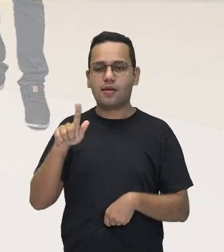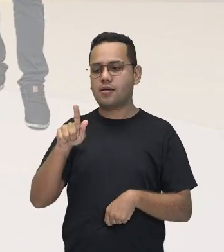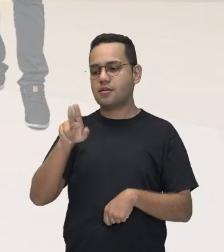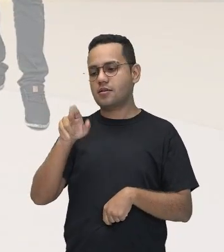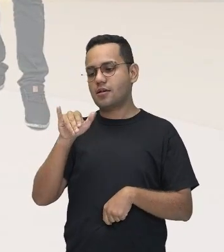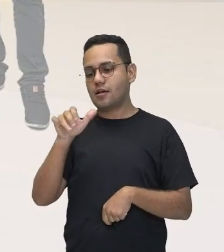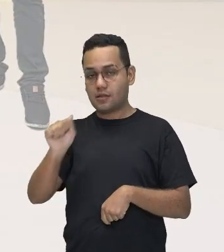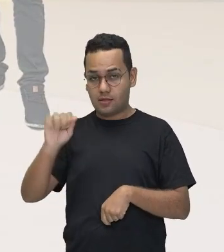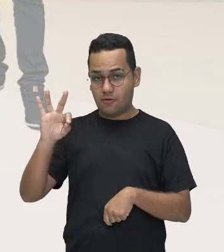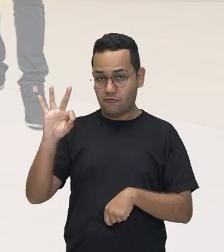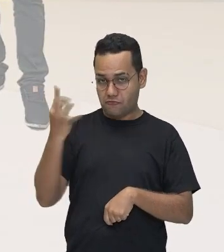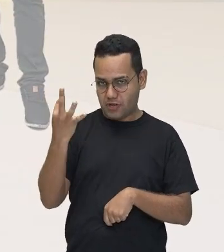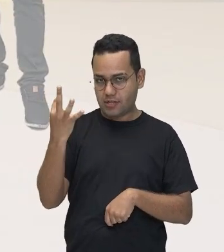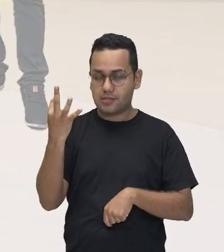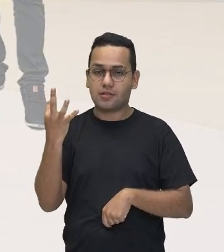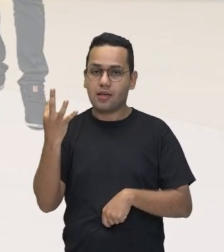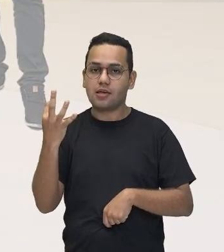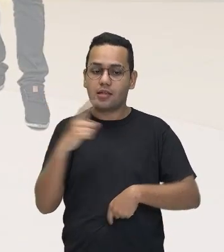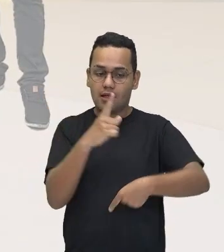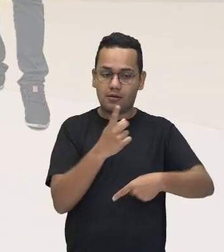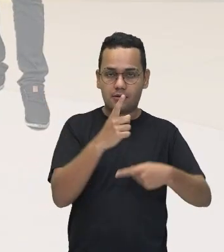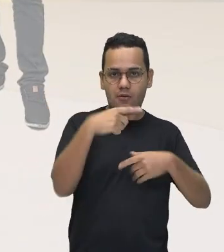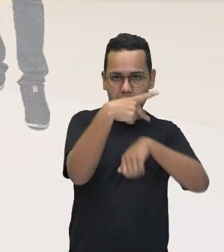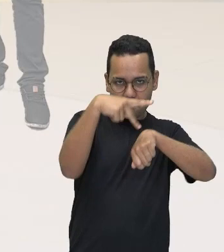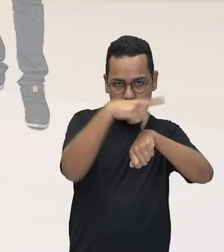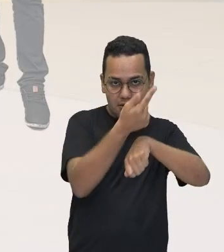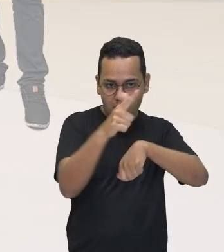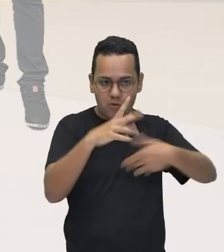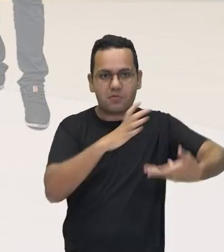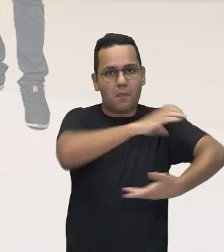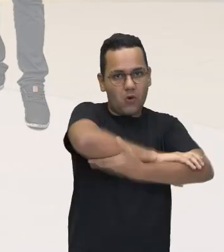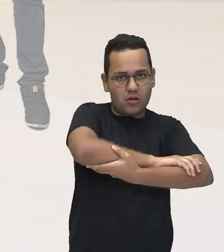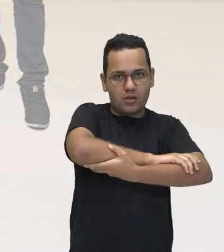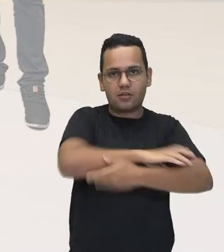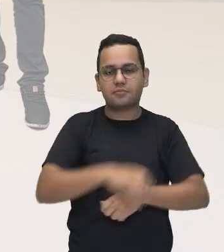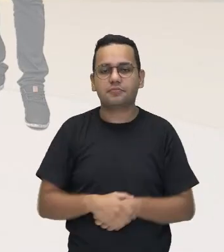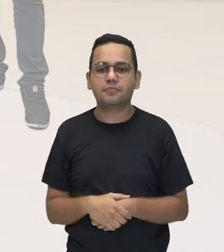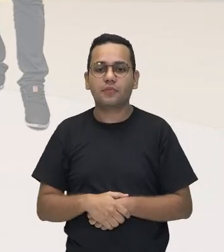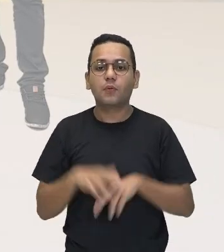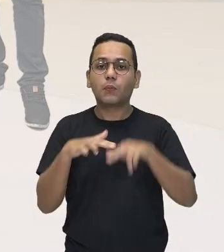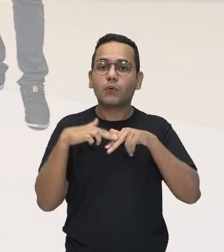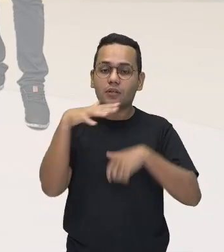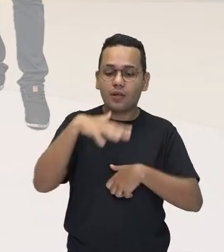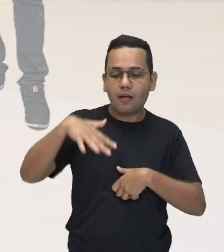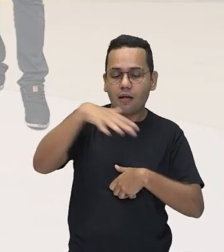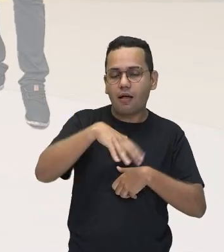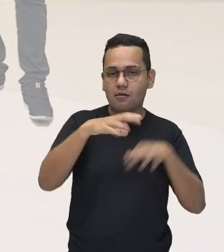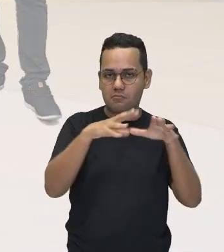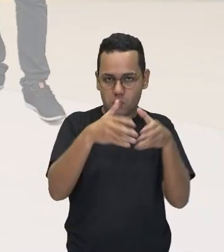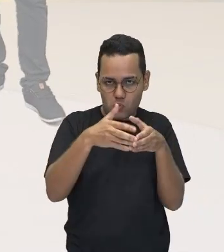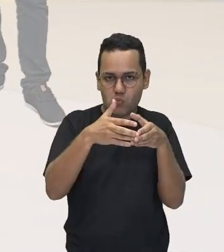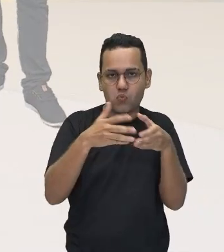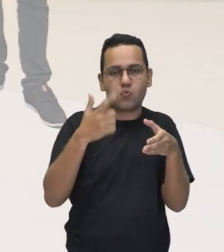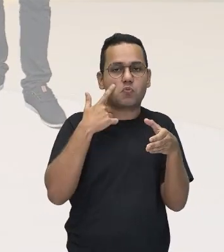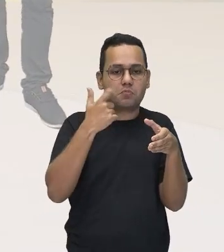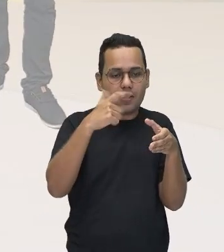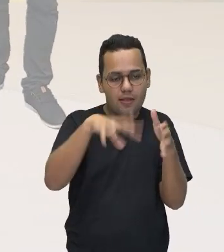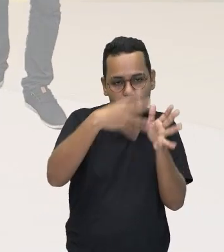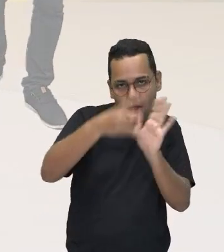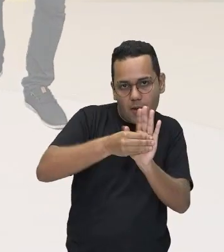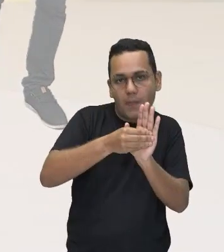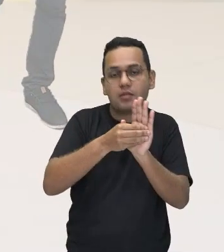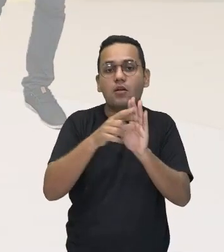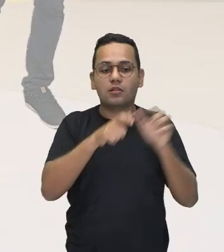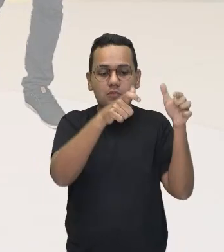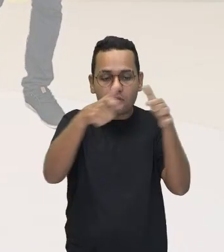do TCA, tá bom? E quando a gente fala de Pan-Amazônia, nós estamos falando de uma região que envolve o território desses países,